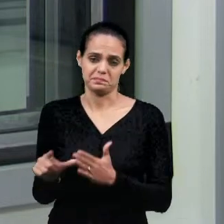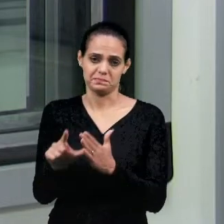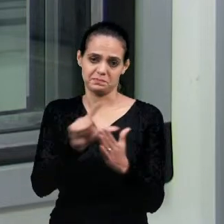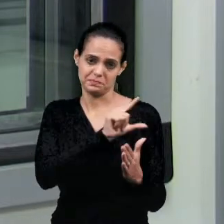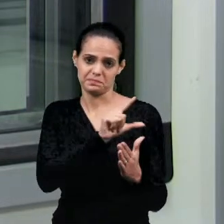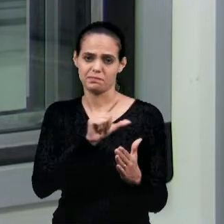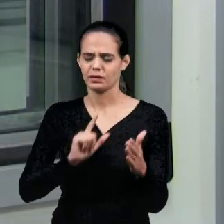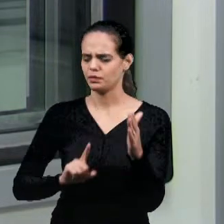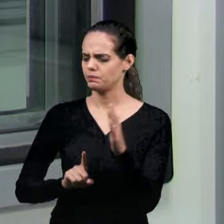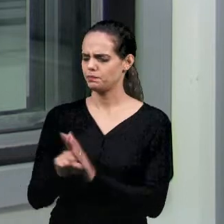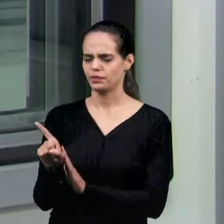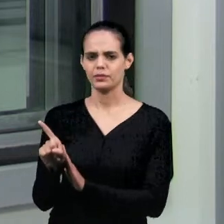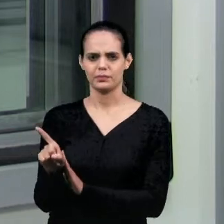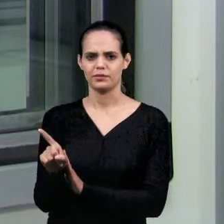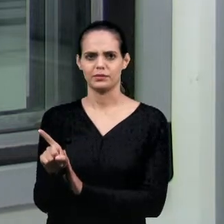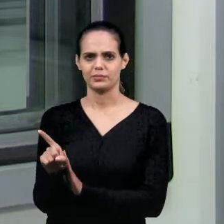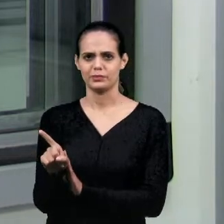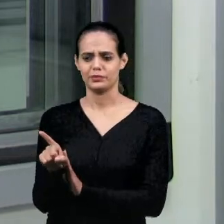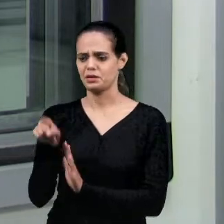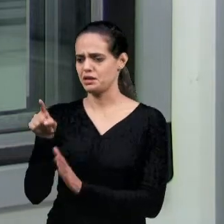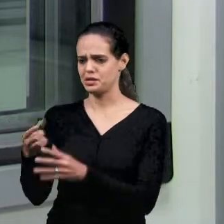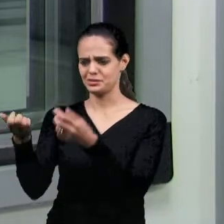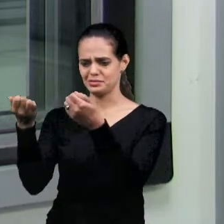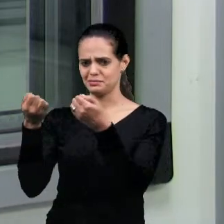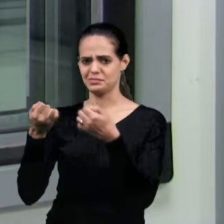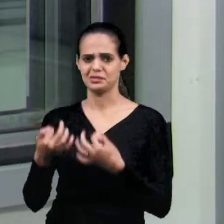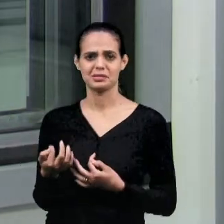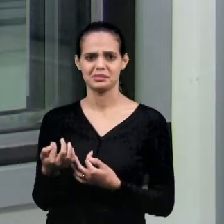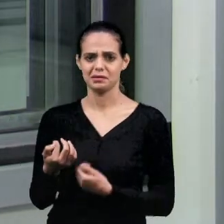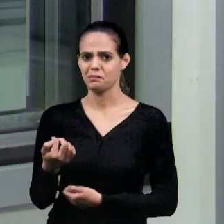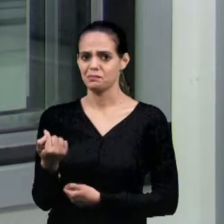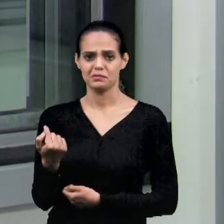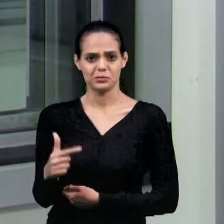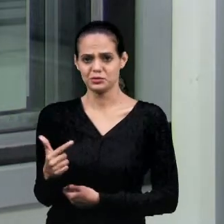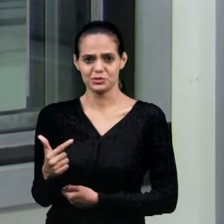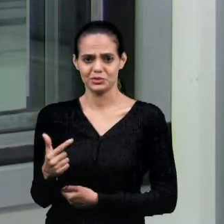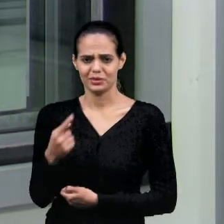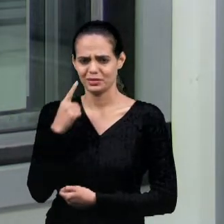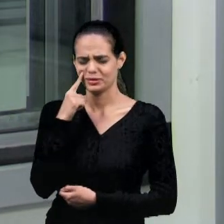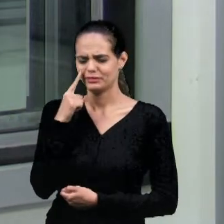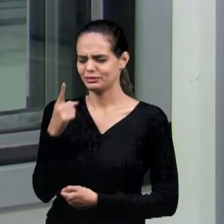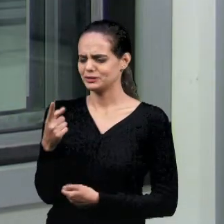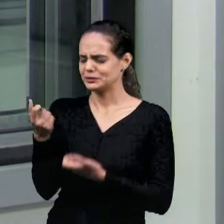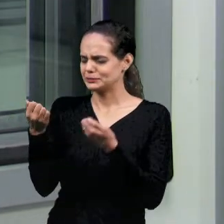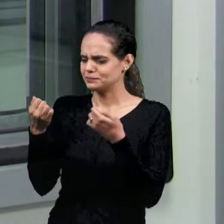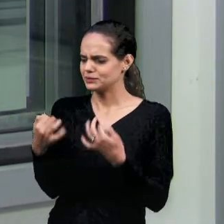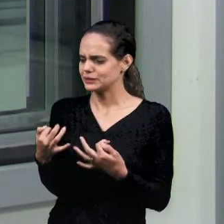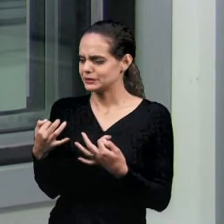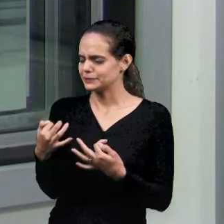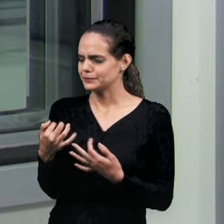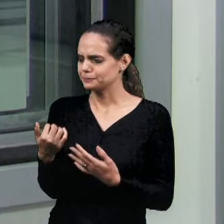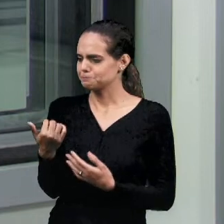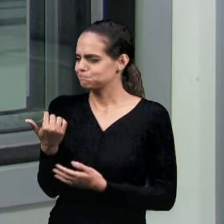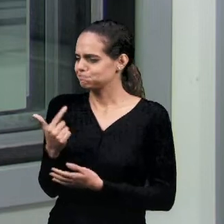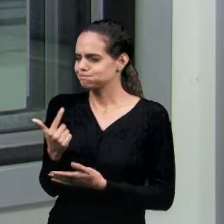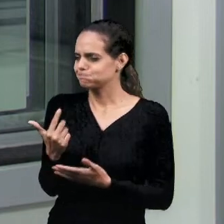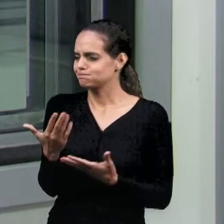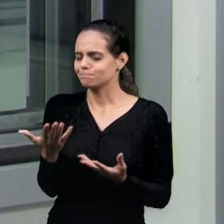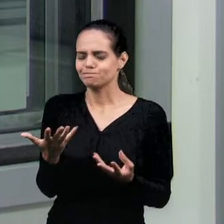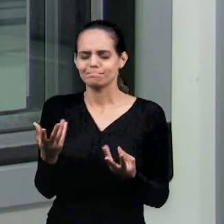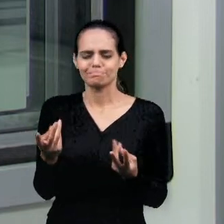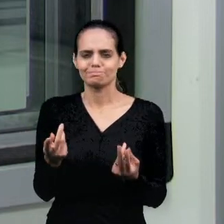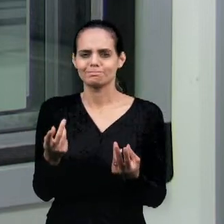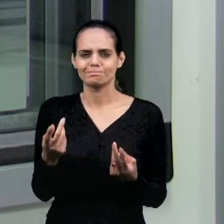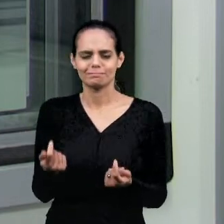ele sobre aquilo ali, mas ele não tinha explicação, e ela viu que ele não tinha, e assim ela foi